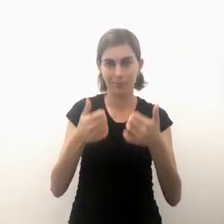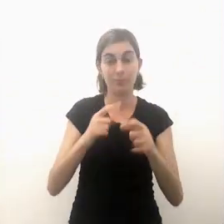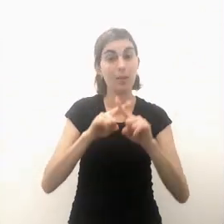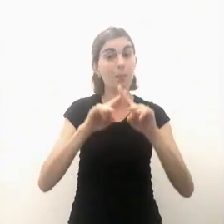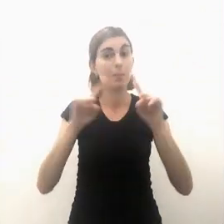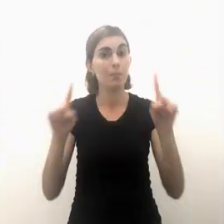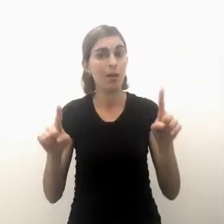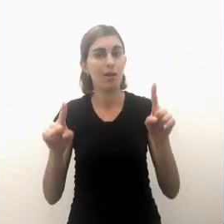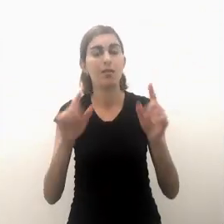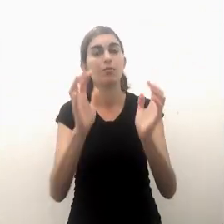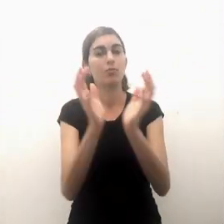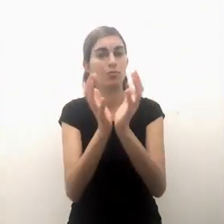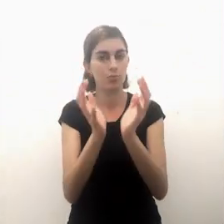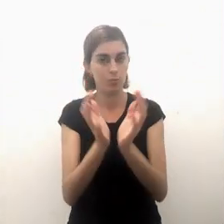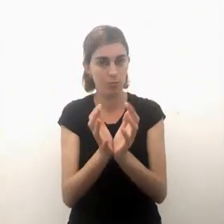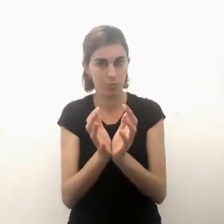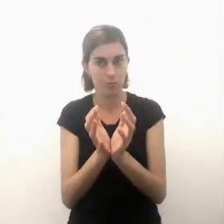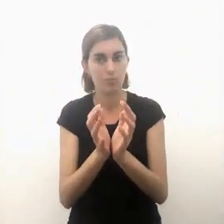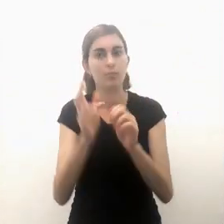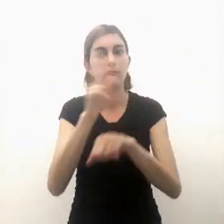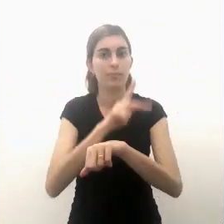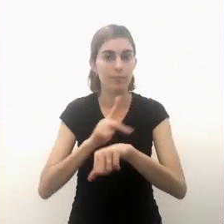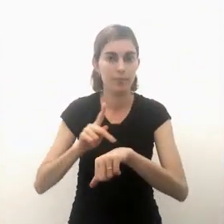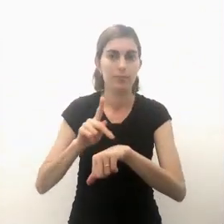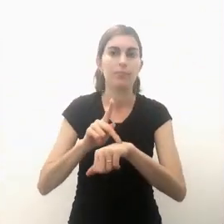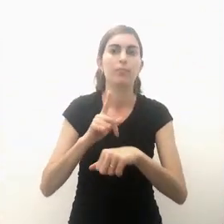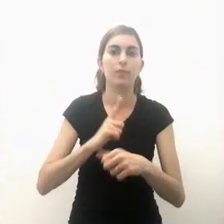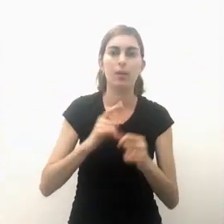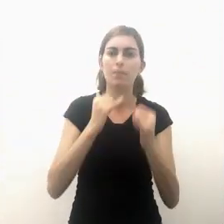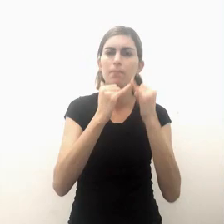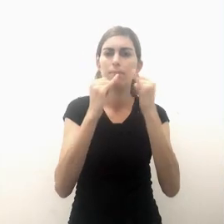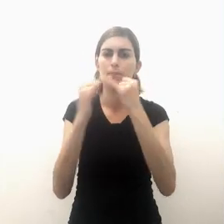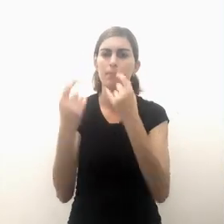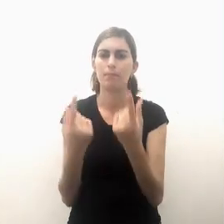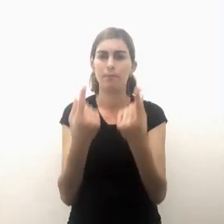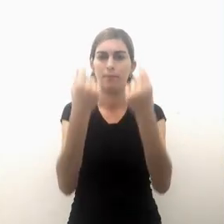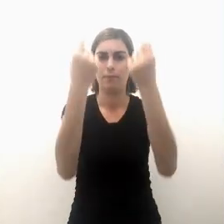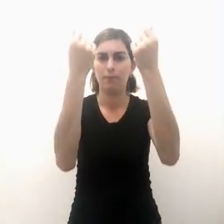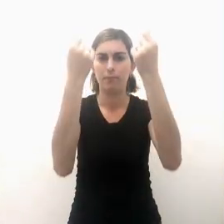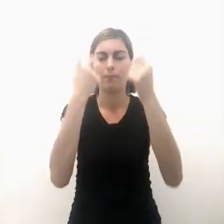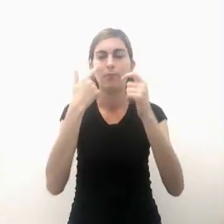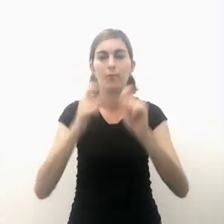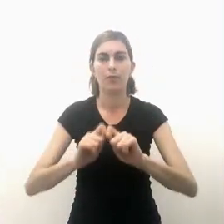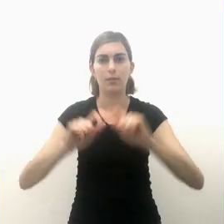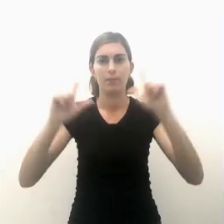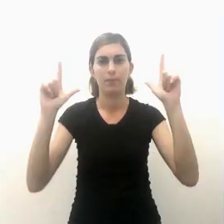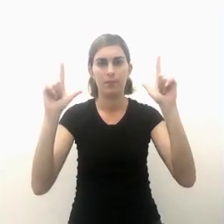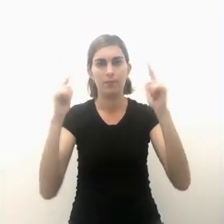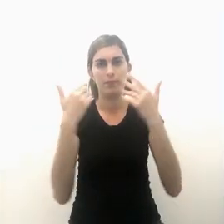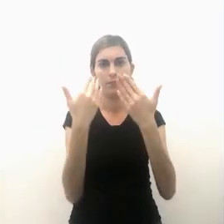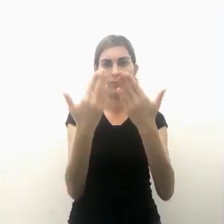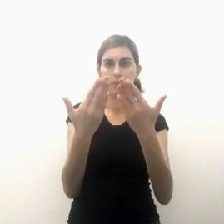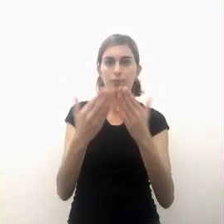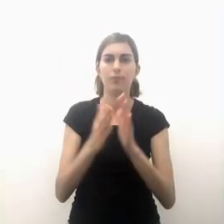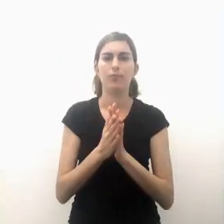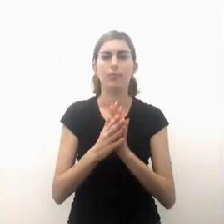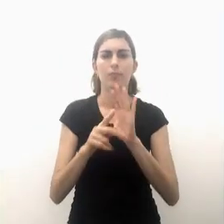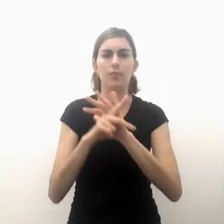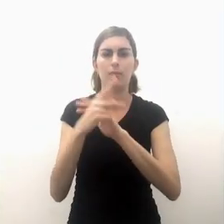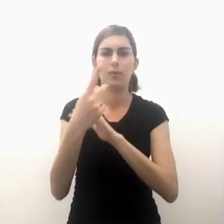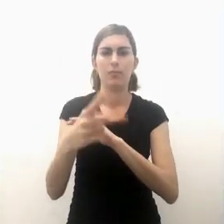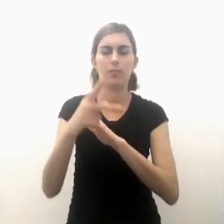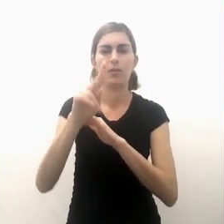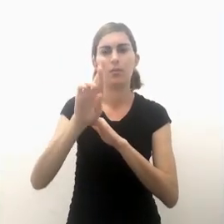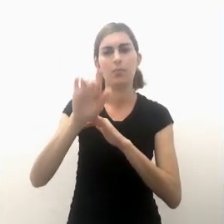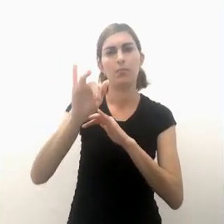tá? Mas é um grupo, tá, de países que têm a mesma economia. Acompanha na tela, tá, gente? Essa imagem dos países que fazem